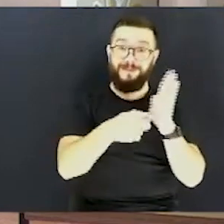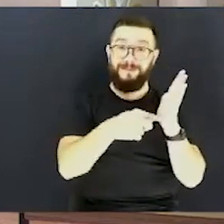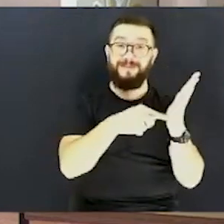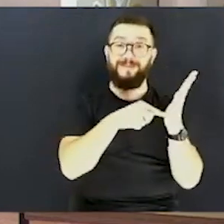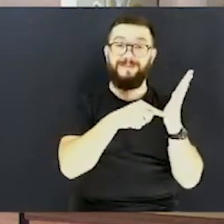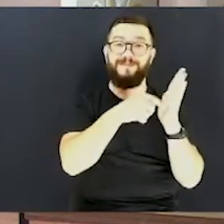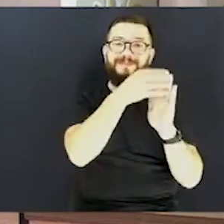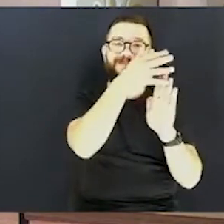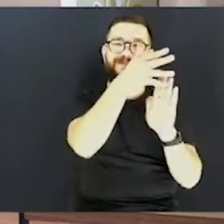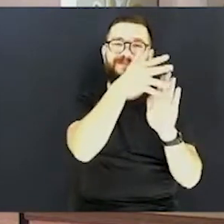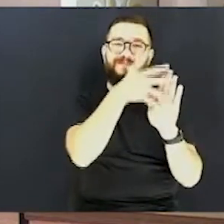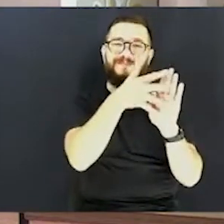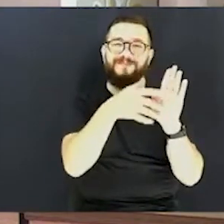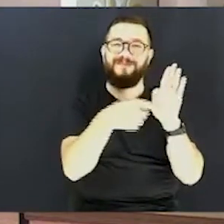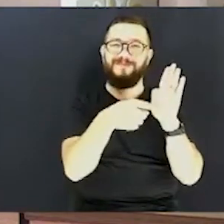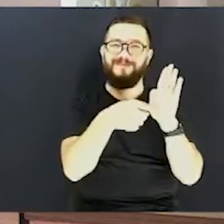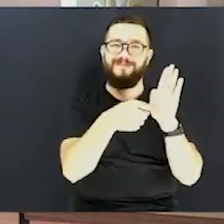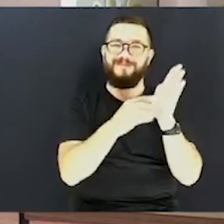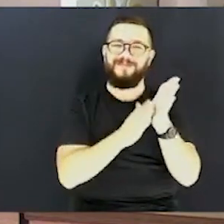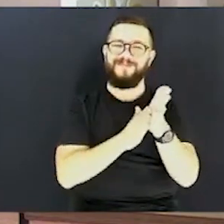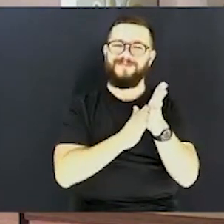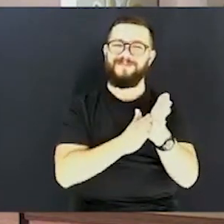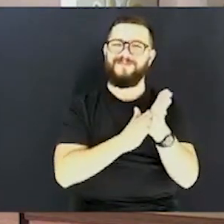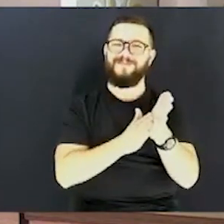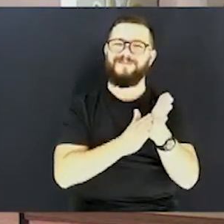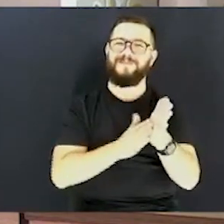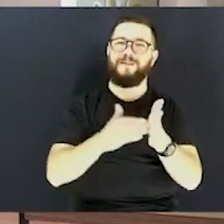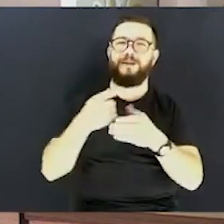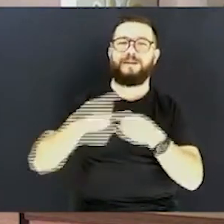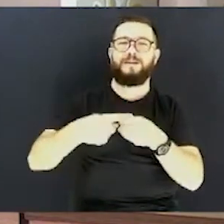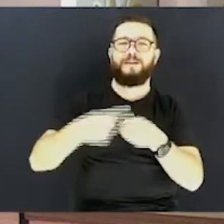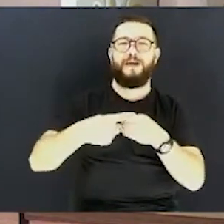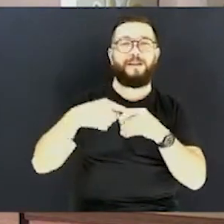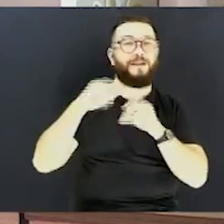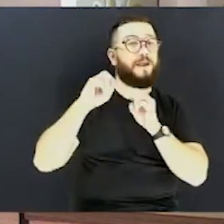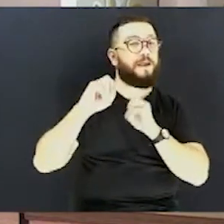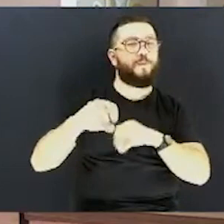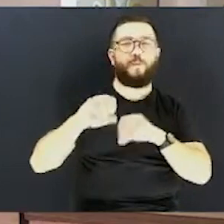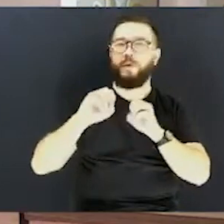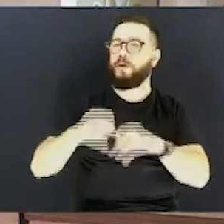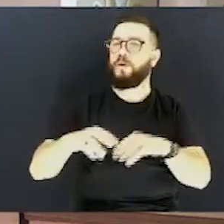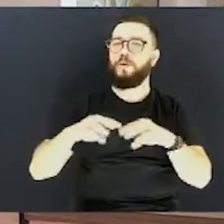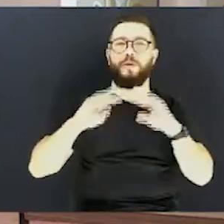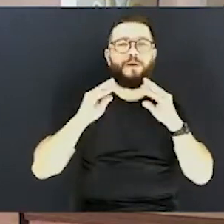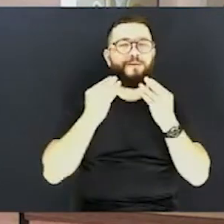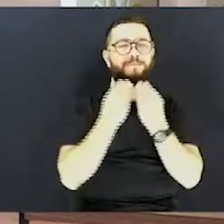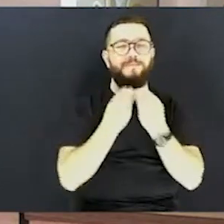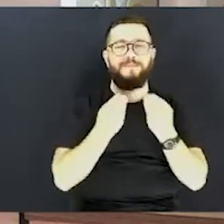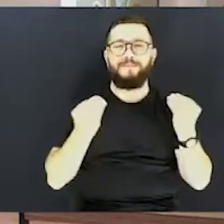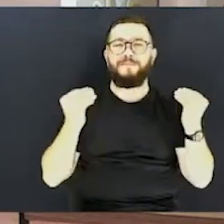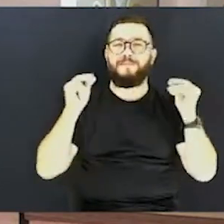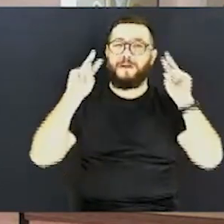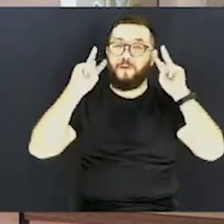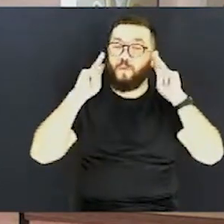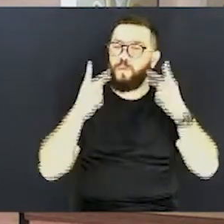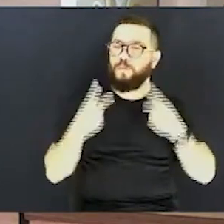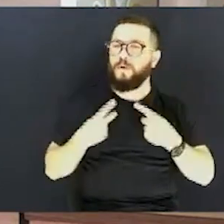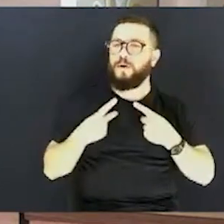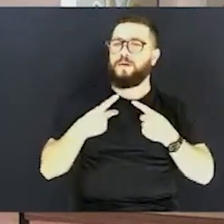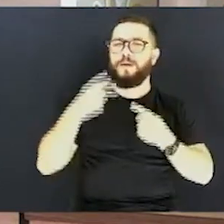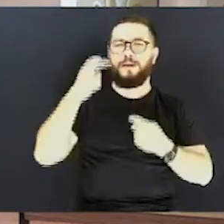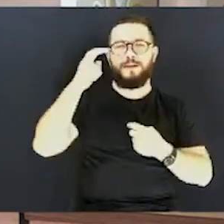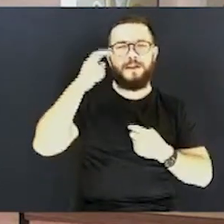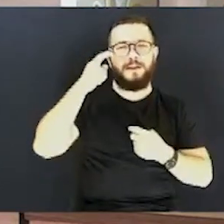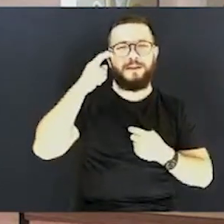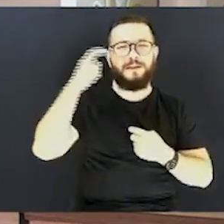dentro dos conceitos de uma cidade educadora, inteligente, humanitária. Então, essa foi a frase do prefeito Rafael Greca, em um evento